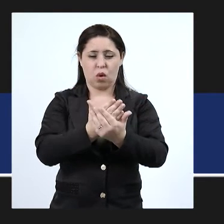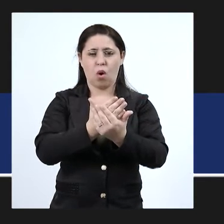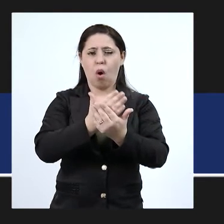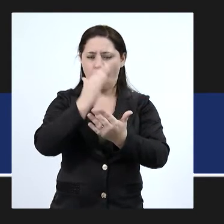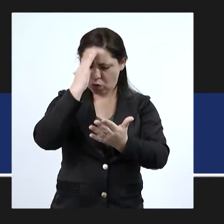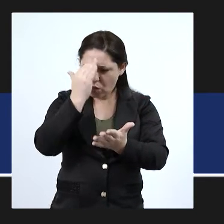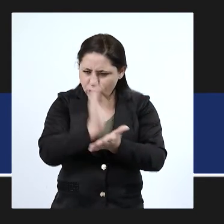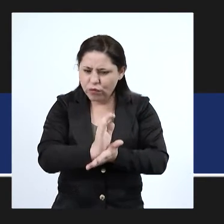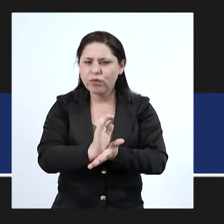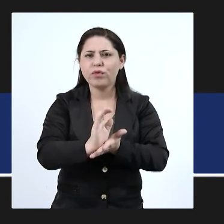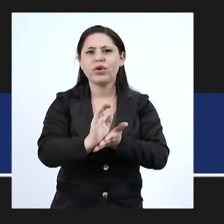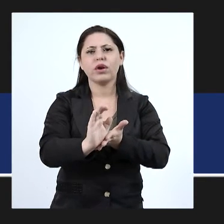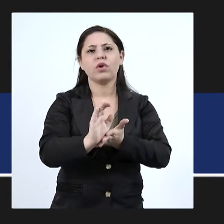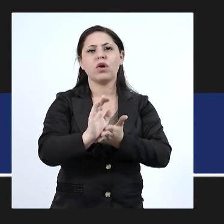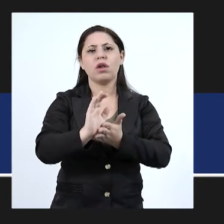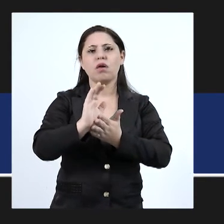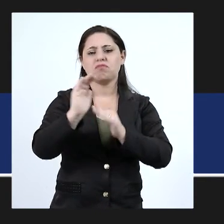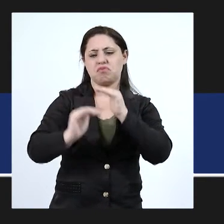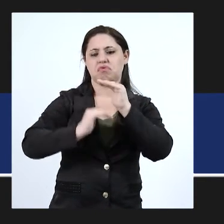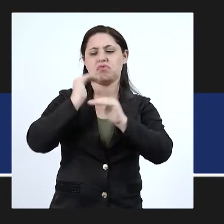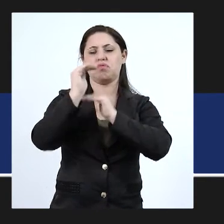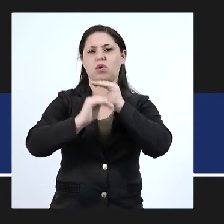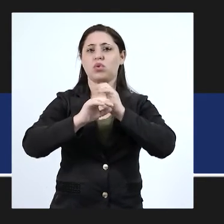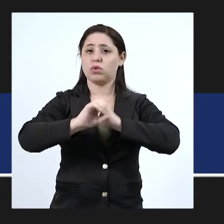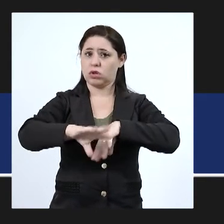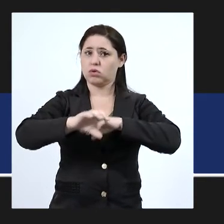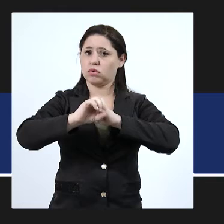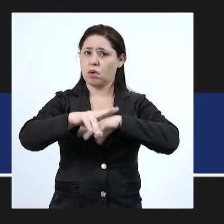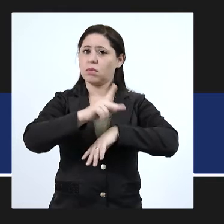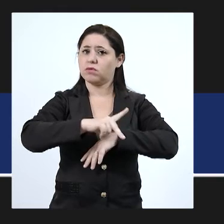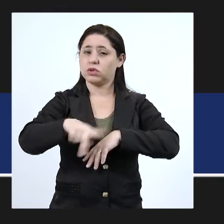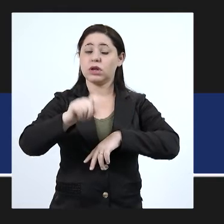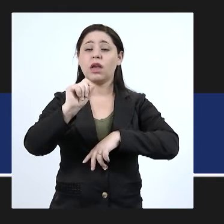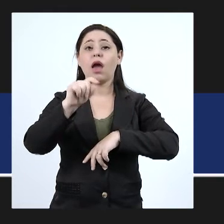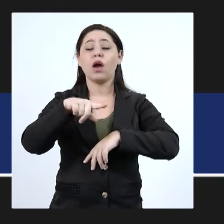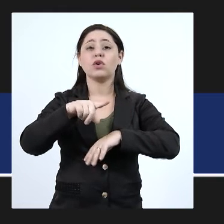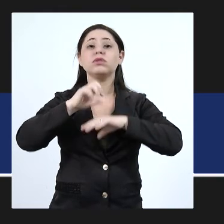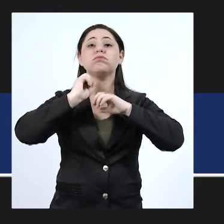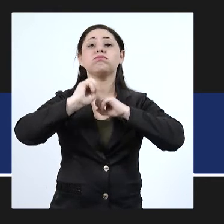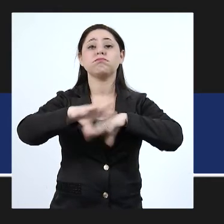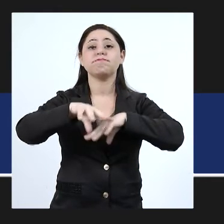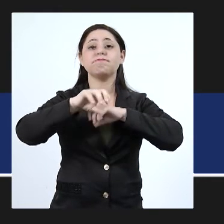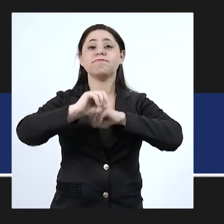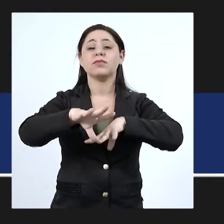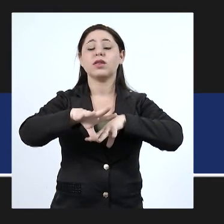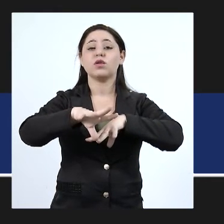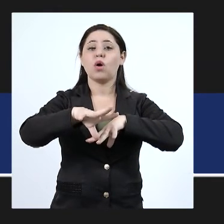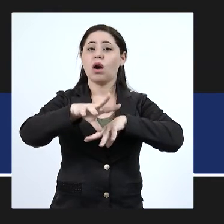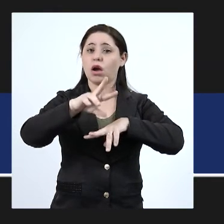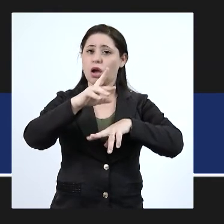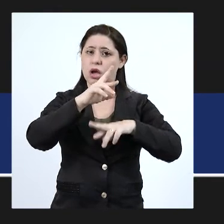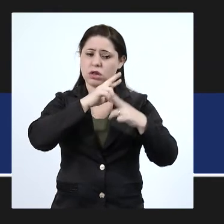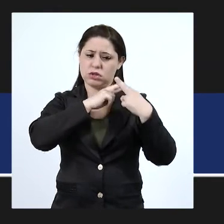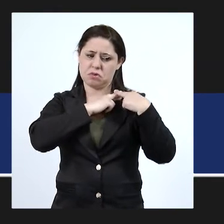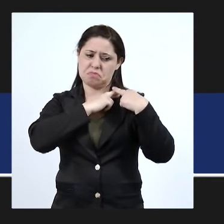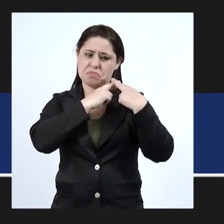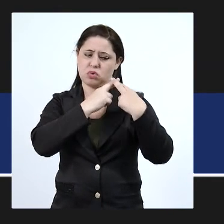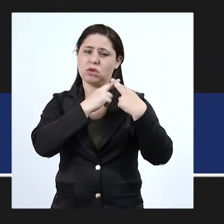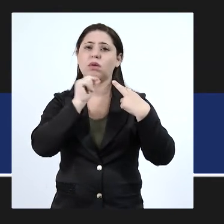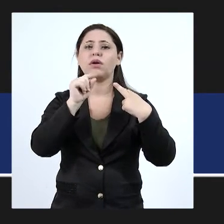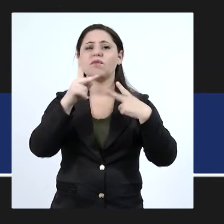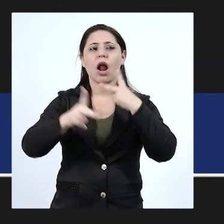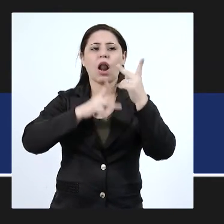das escolas, confio na formação dos educadores e devem ser os educadores